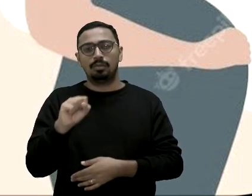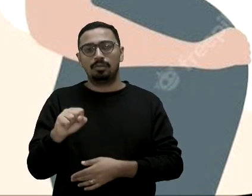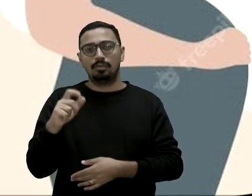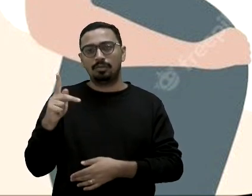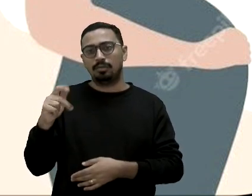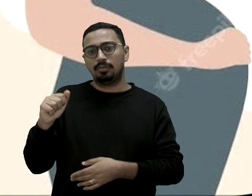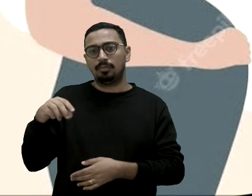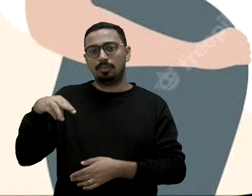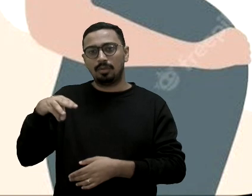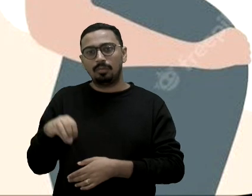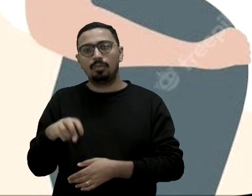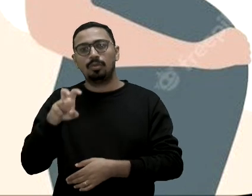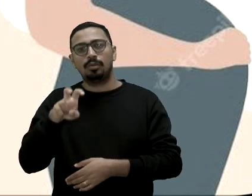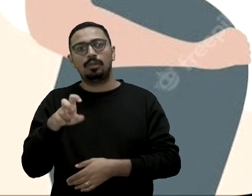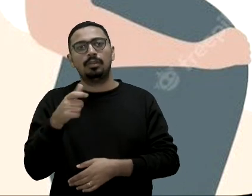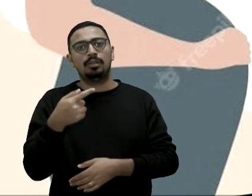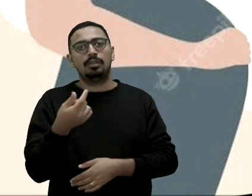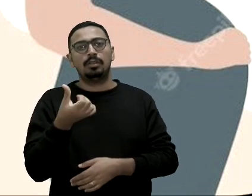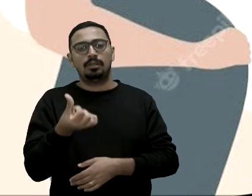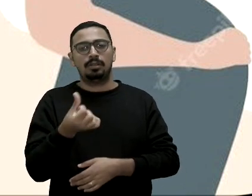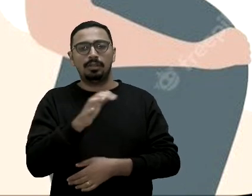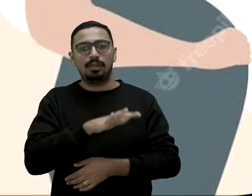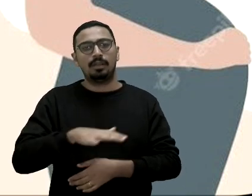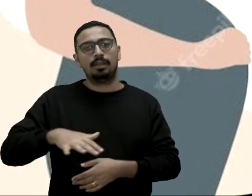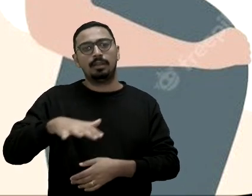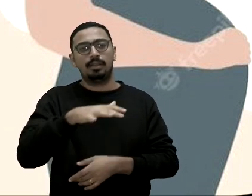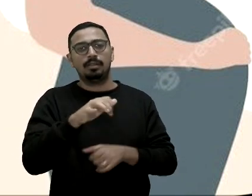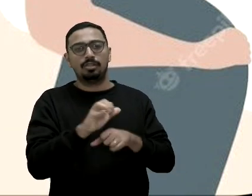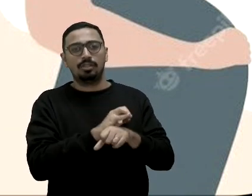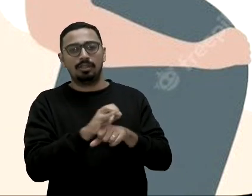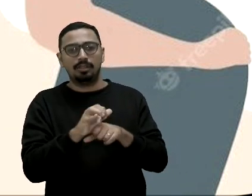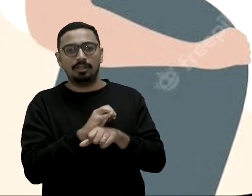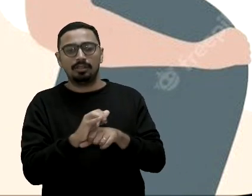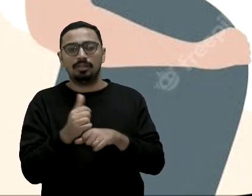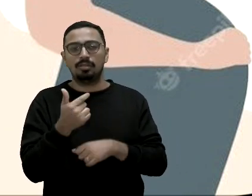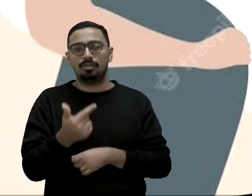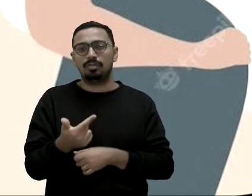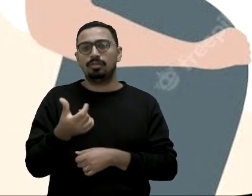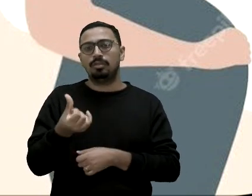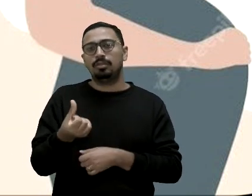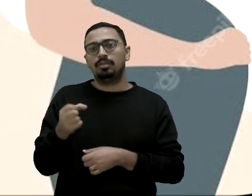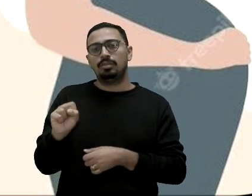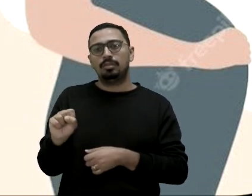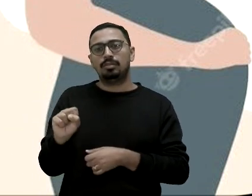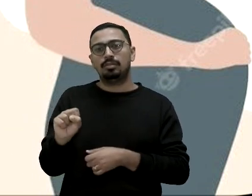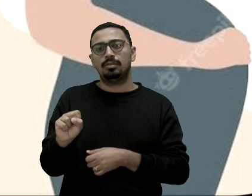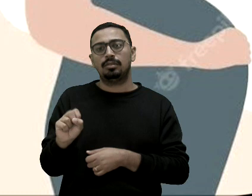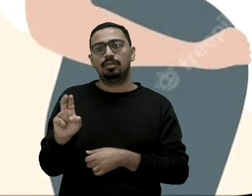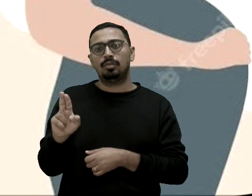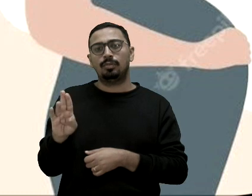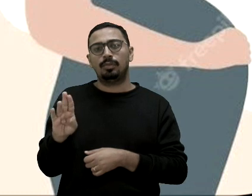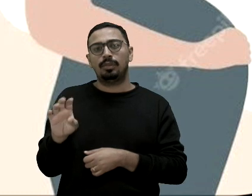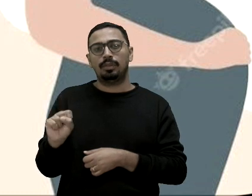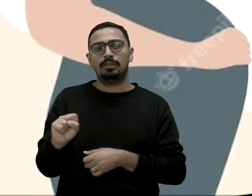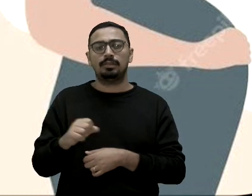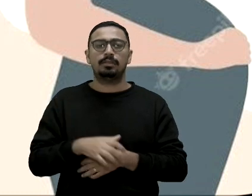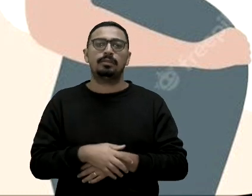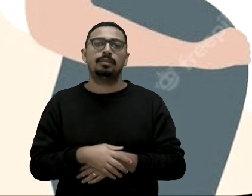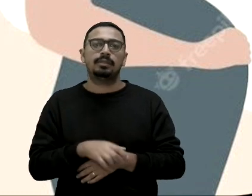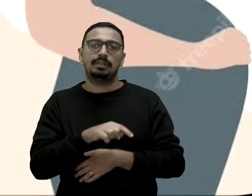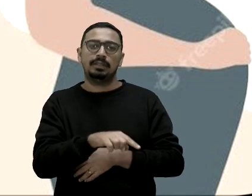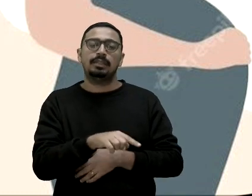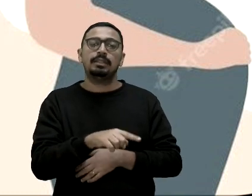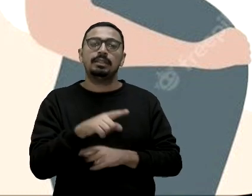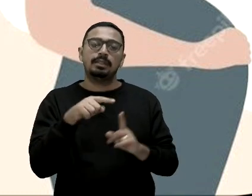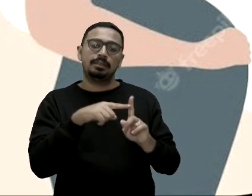PAMOS, 576 em áreas de estratégia e 268 em UBS. Dessas